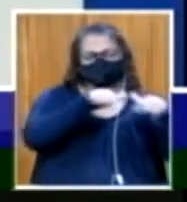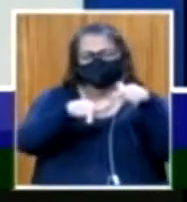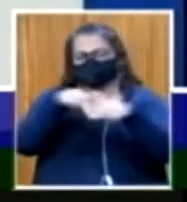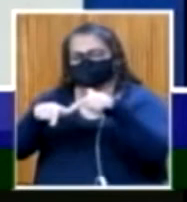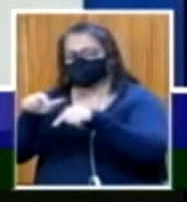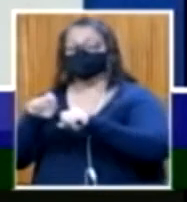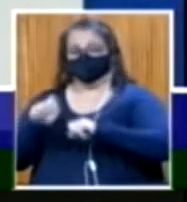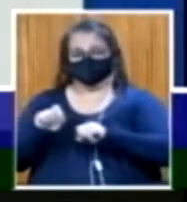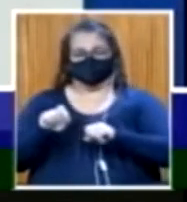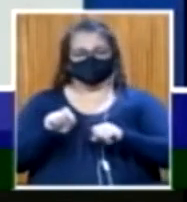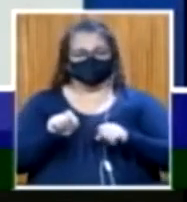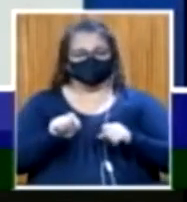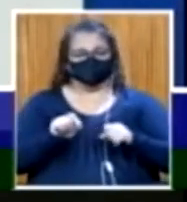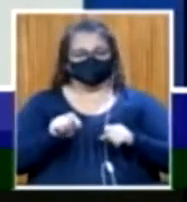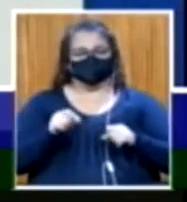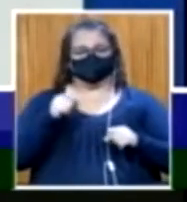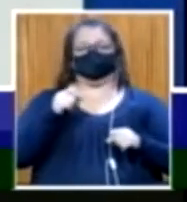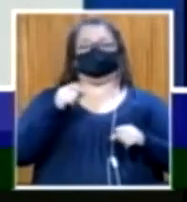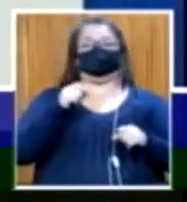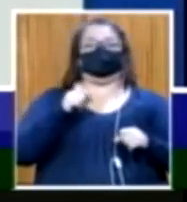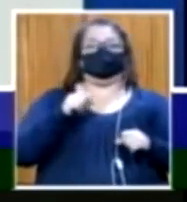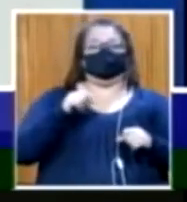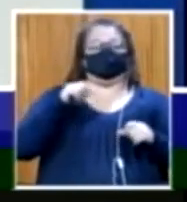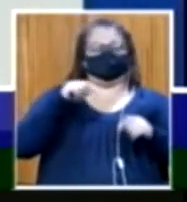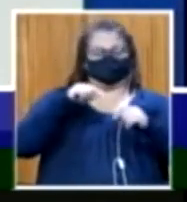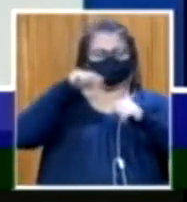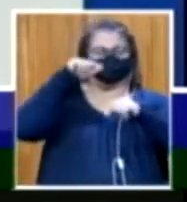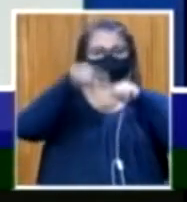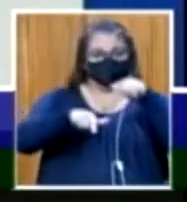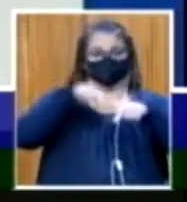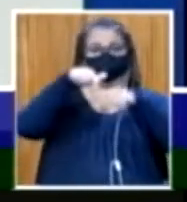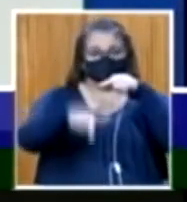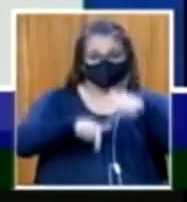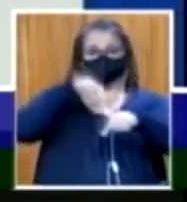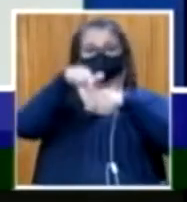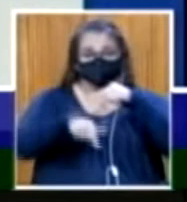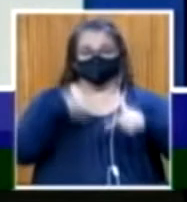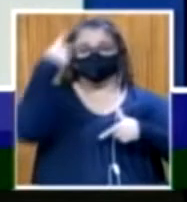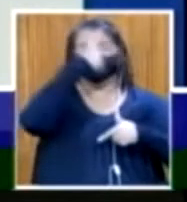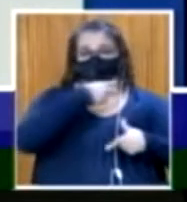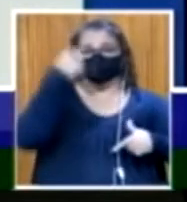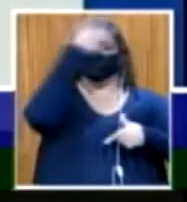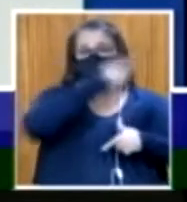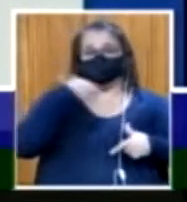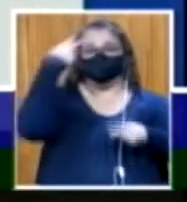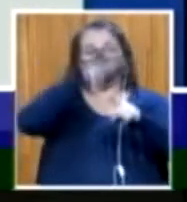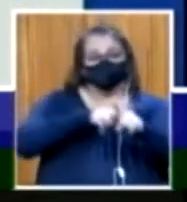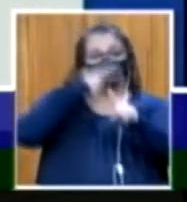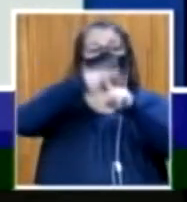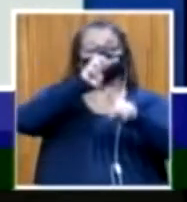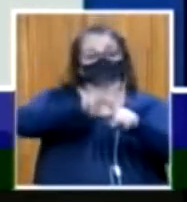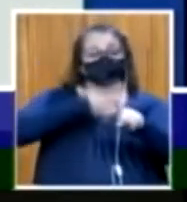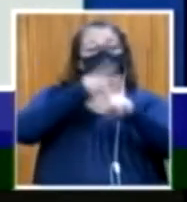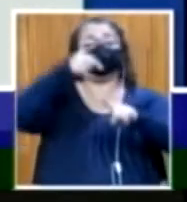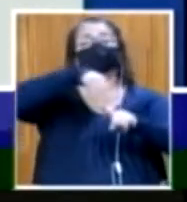Ele trabalha, a cada 2 noites, ele trabalha virando a noite. 12, 18, 24 horas. Esse é um cenário comum no nosso